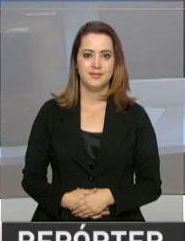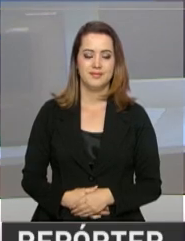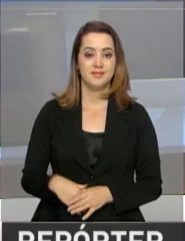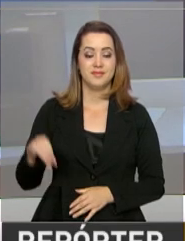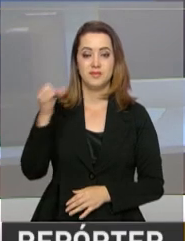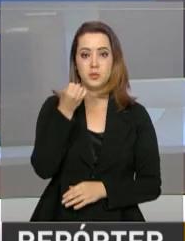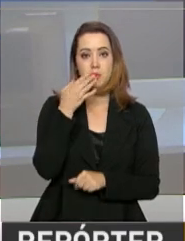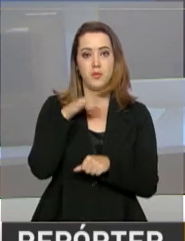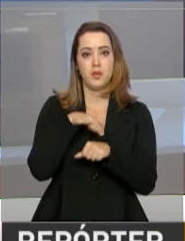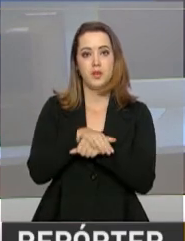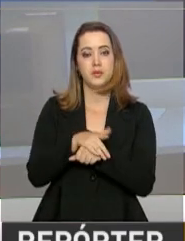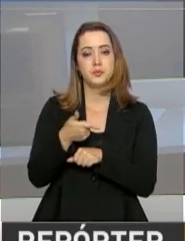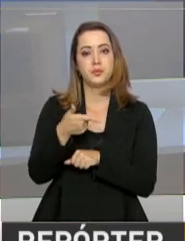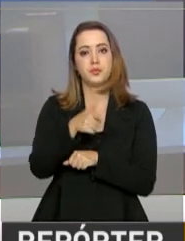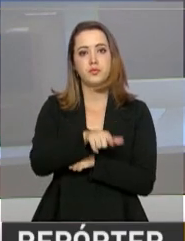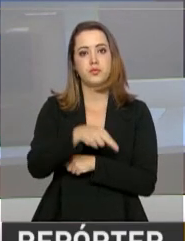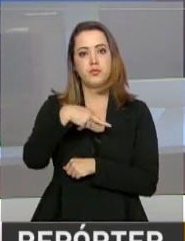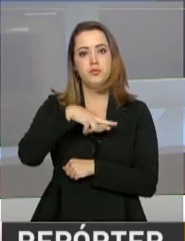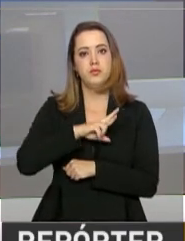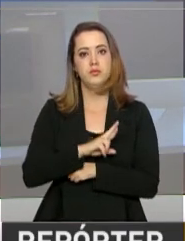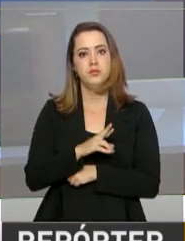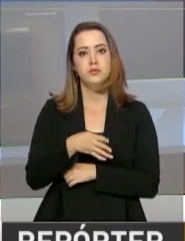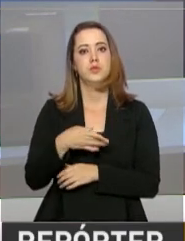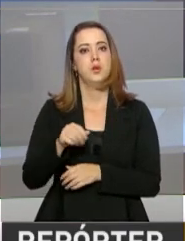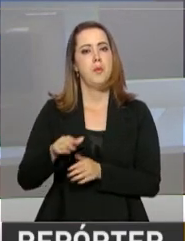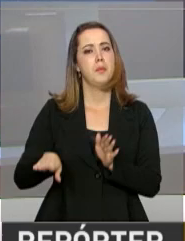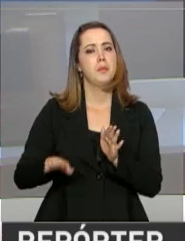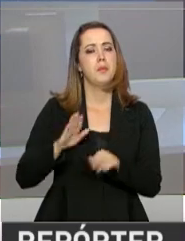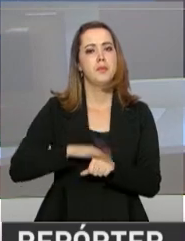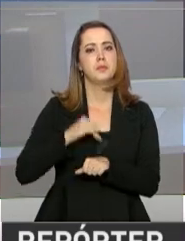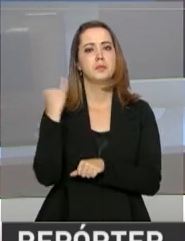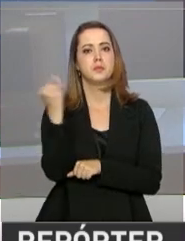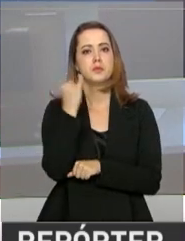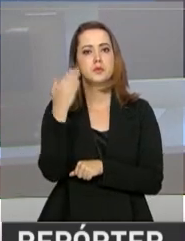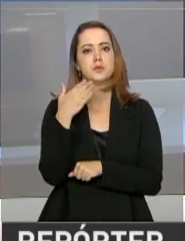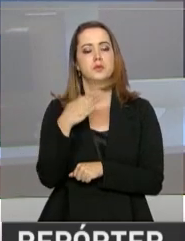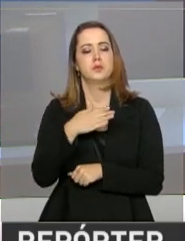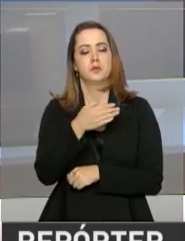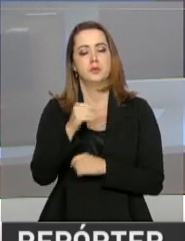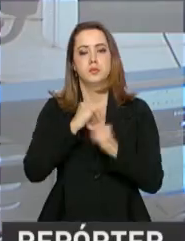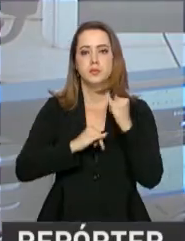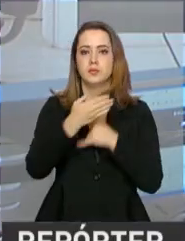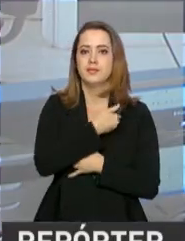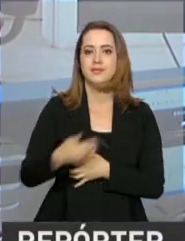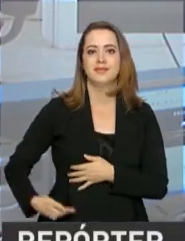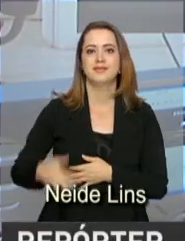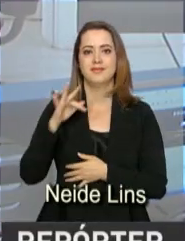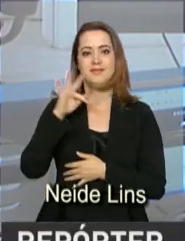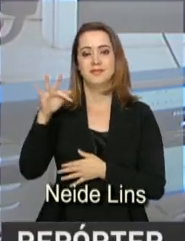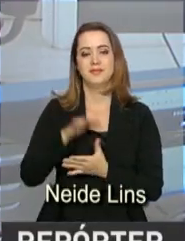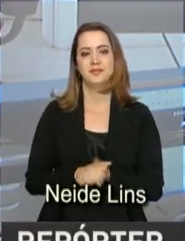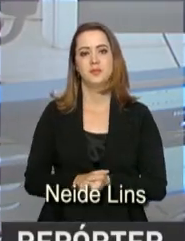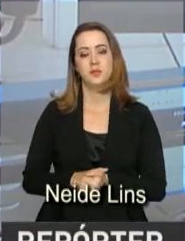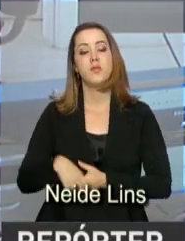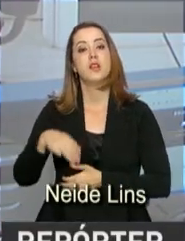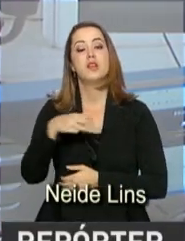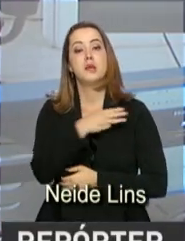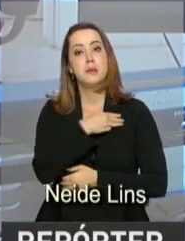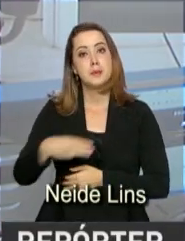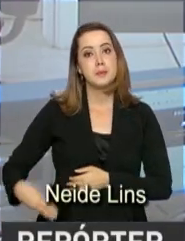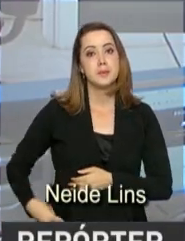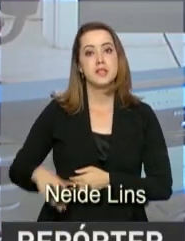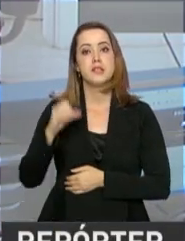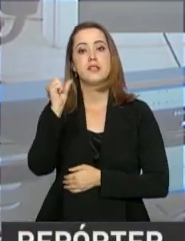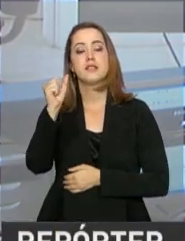Olá boa noite no ar mais uma edição do repórter NBR com as principais notícias do governo federal a ministra Carmen Lúcia